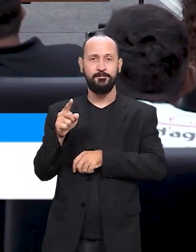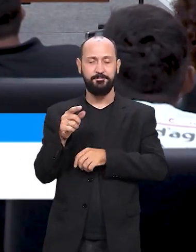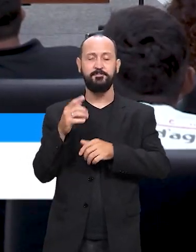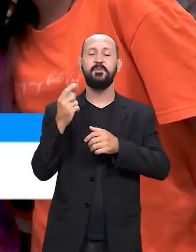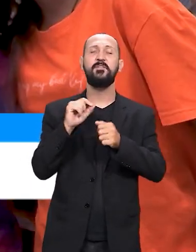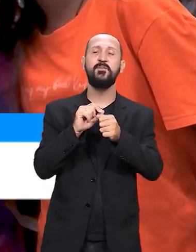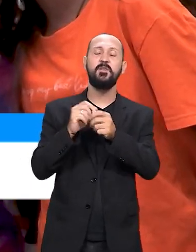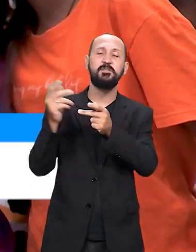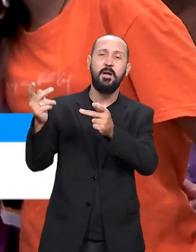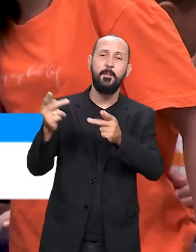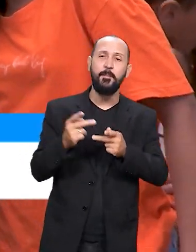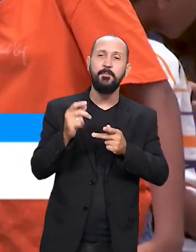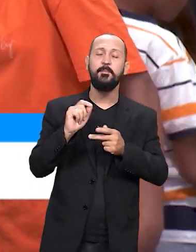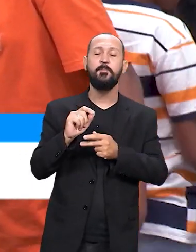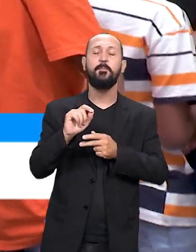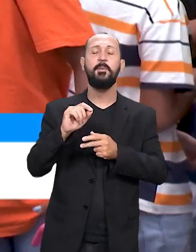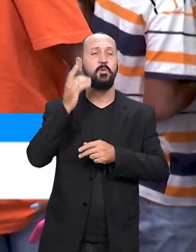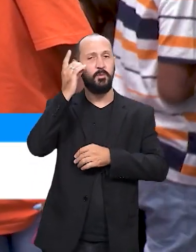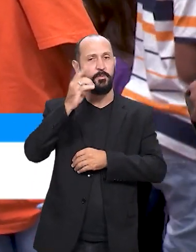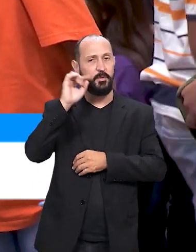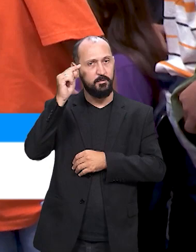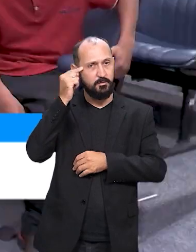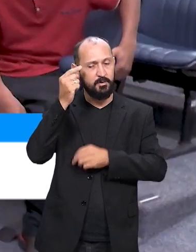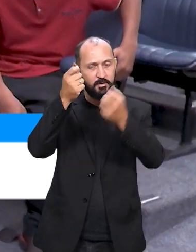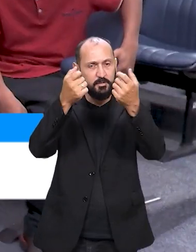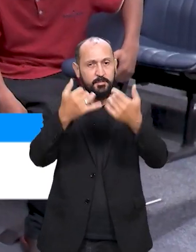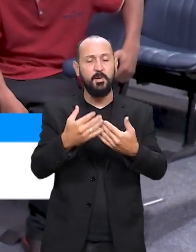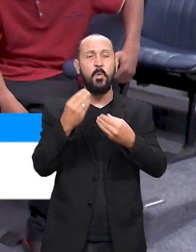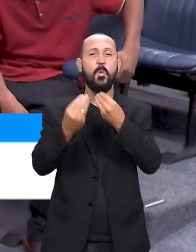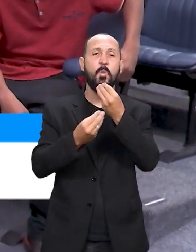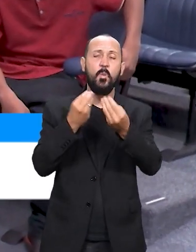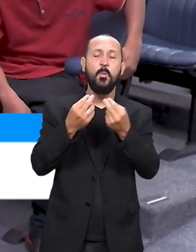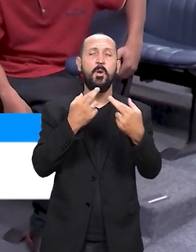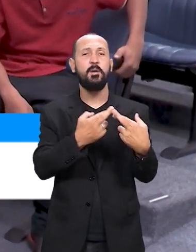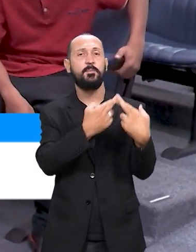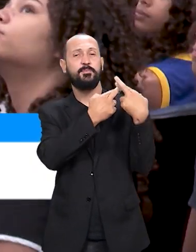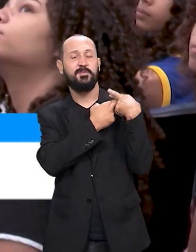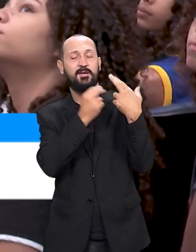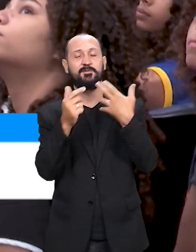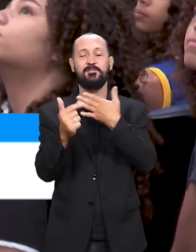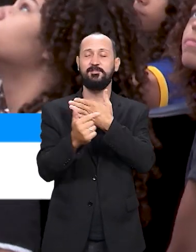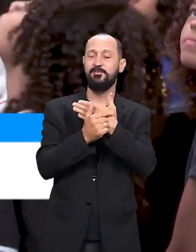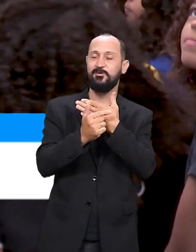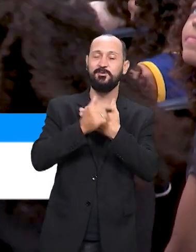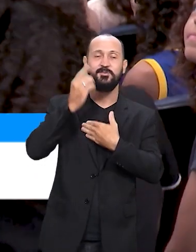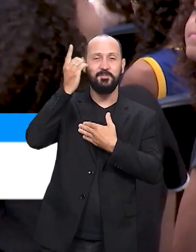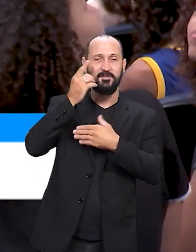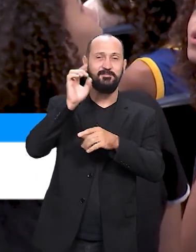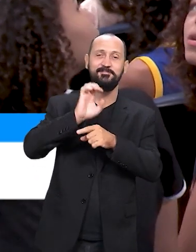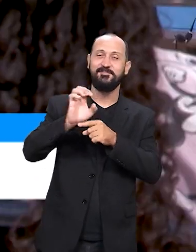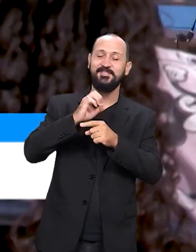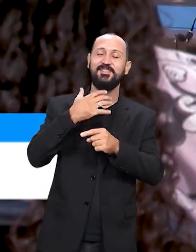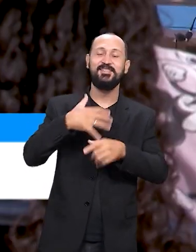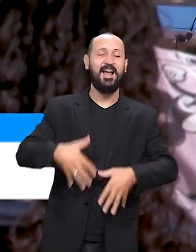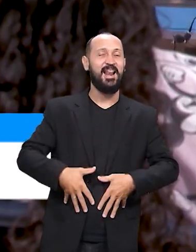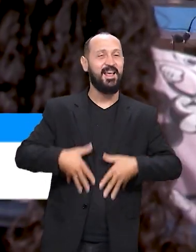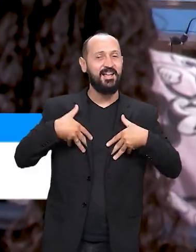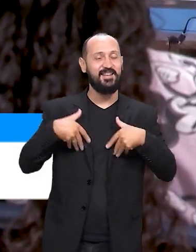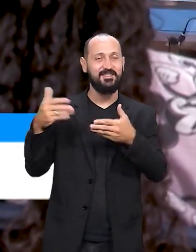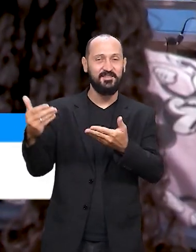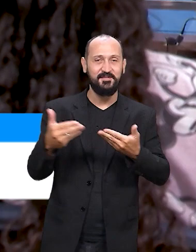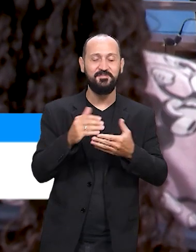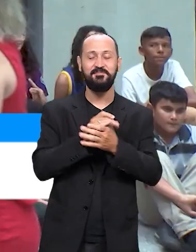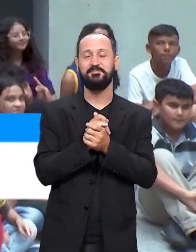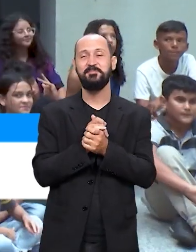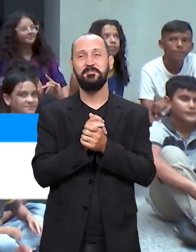Nelito Câmara, onde foram recebidos por Rachioca, que falou brevemente sobre o papel dos deputados em seus estados e da alegria em